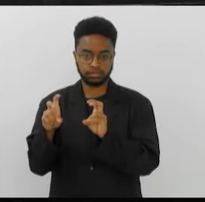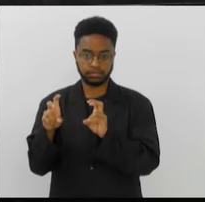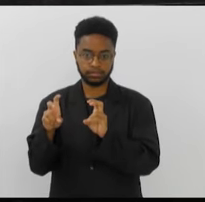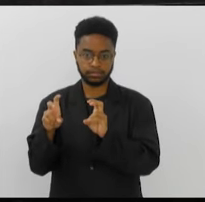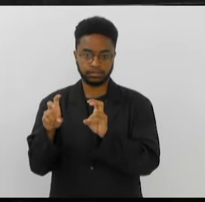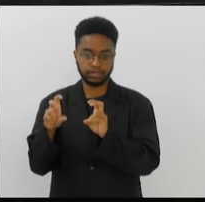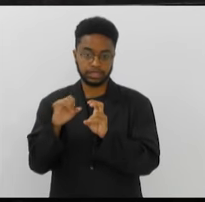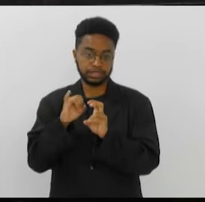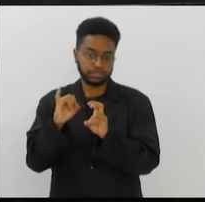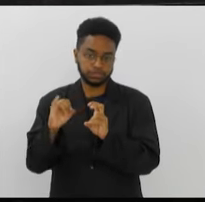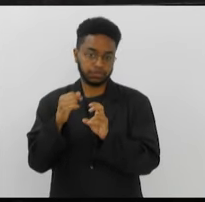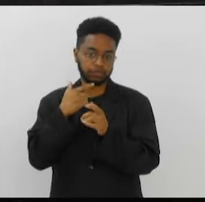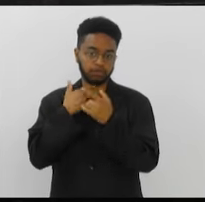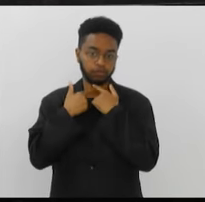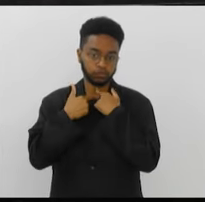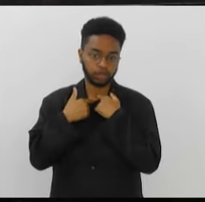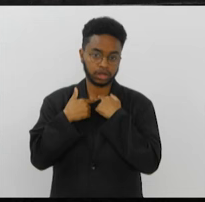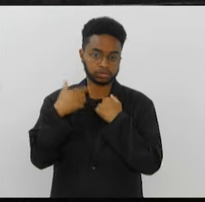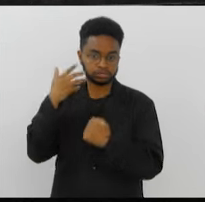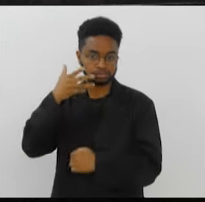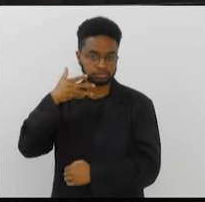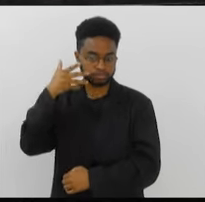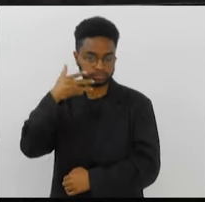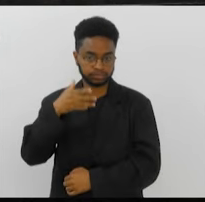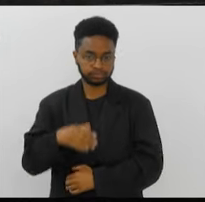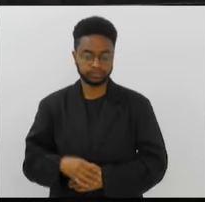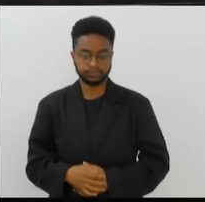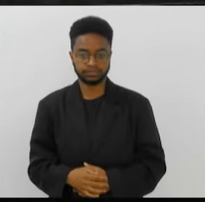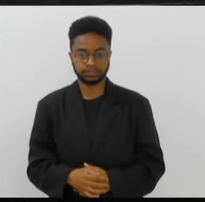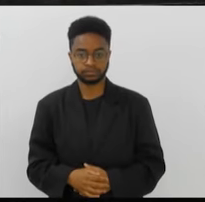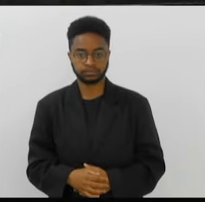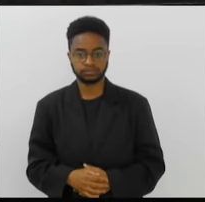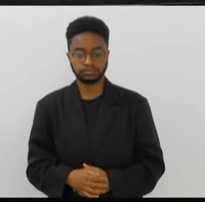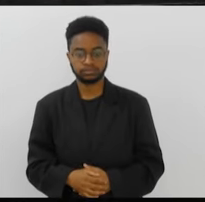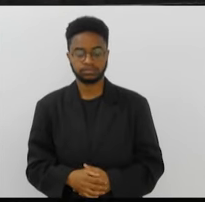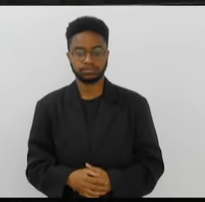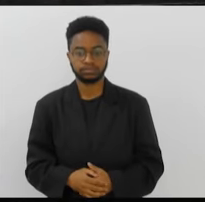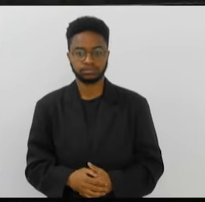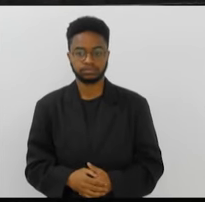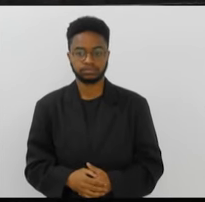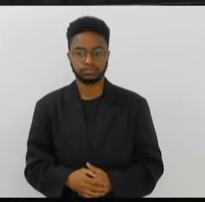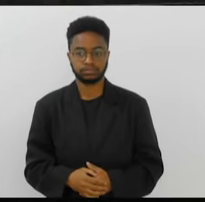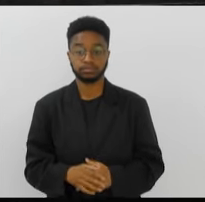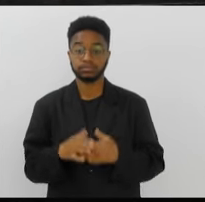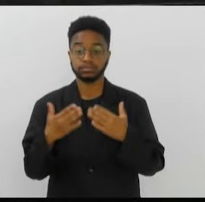que assim o desejarem. E venho